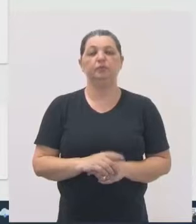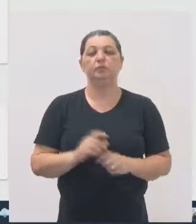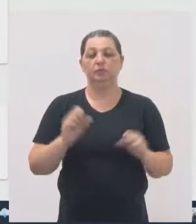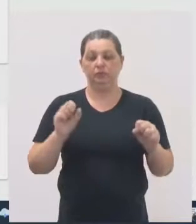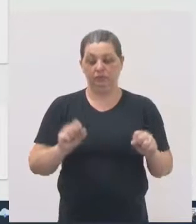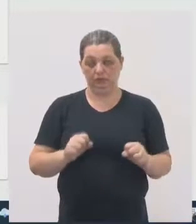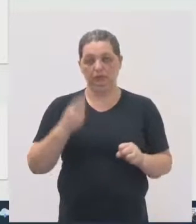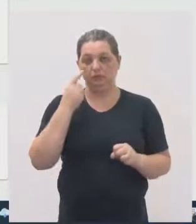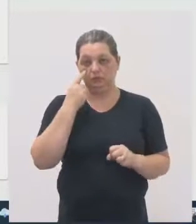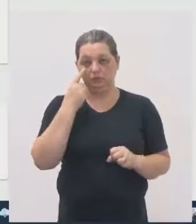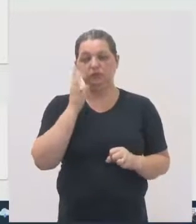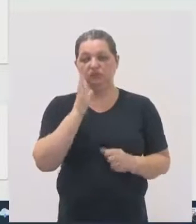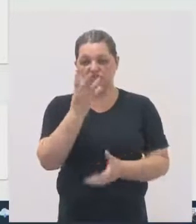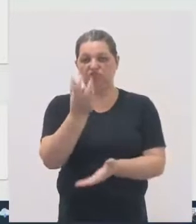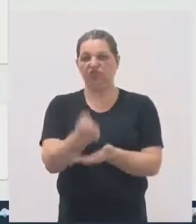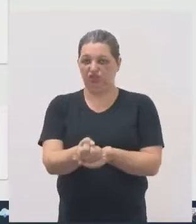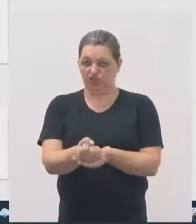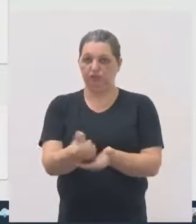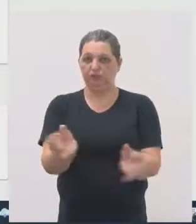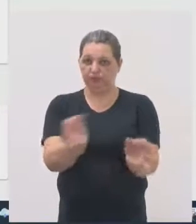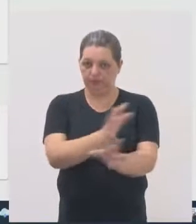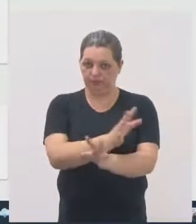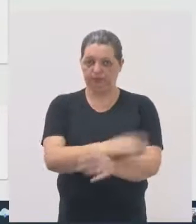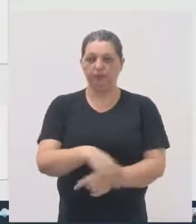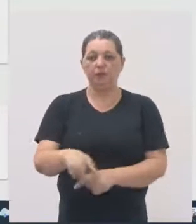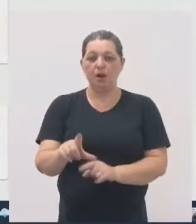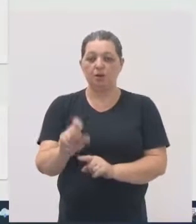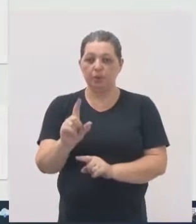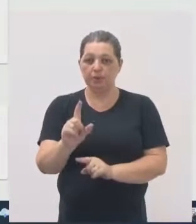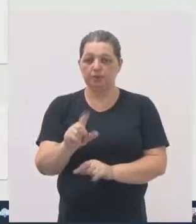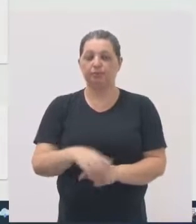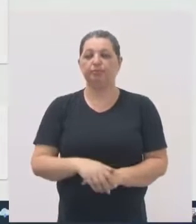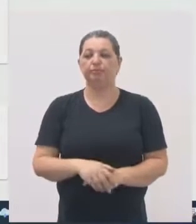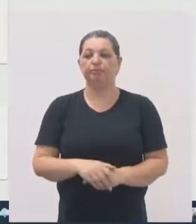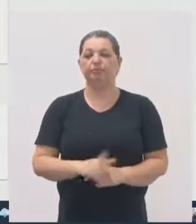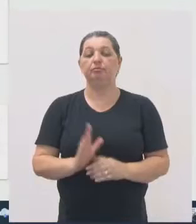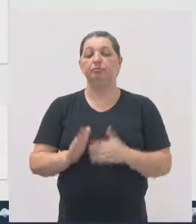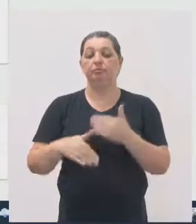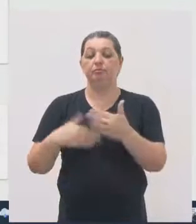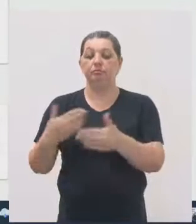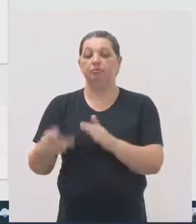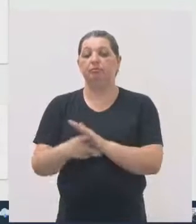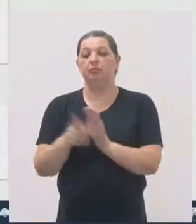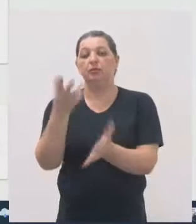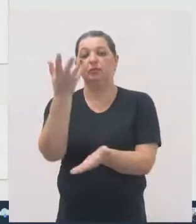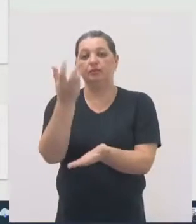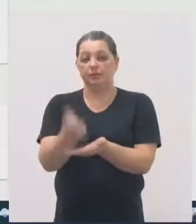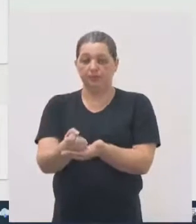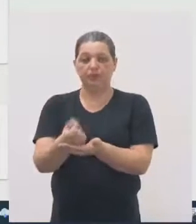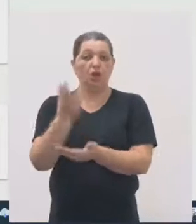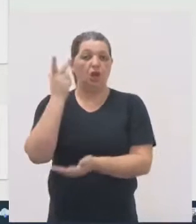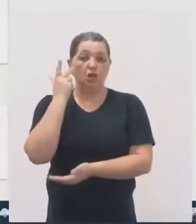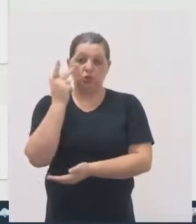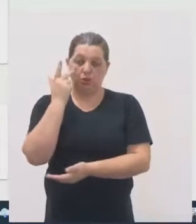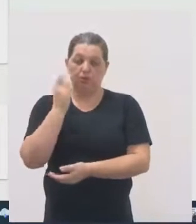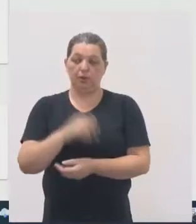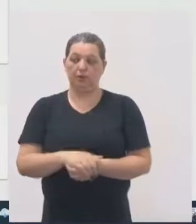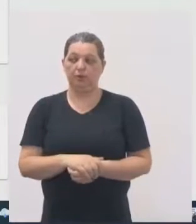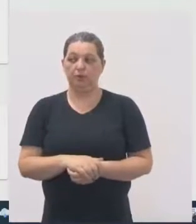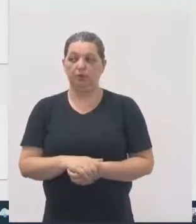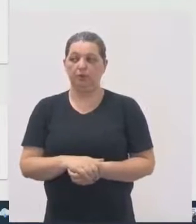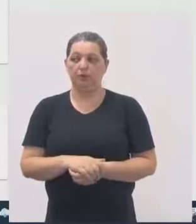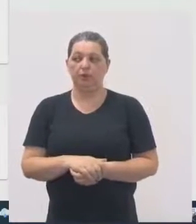ver, já fez o download. Eu vou clicar em cima e vou fazer o processo de instalação normal